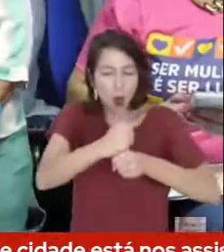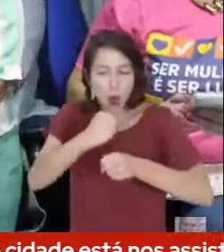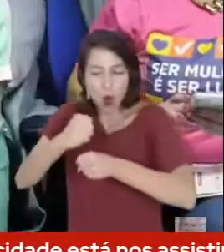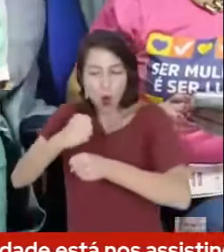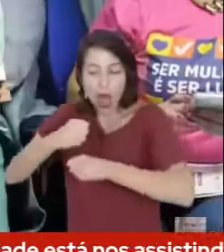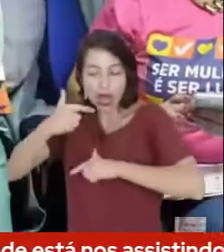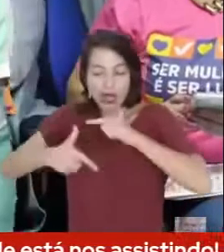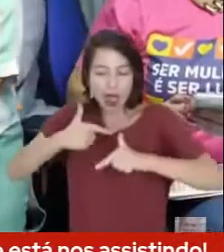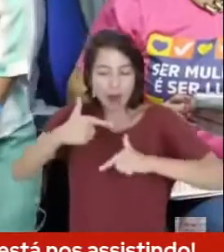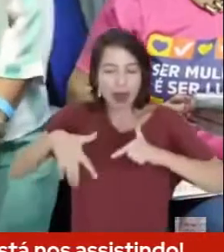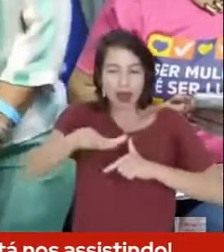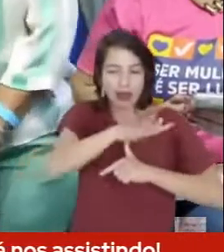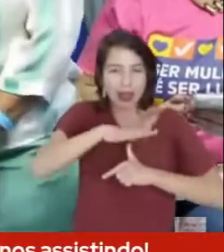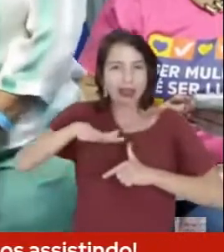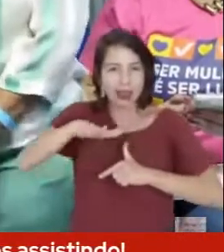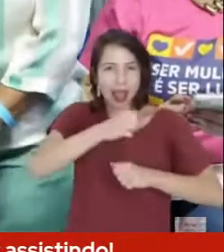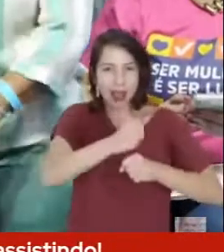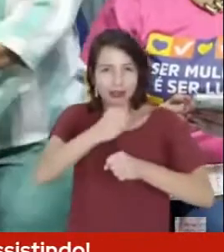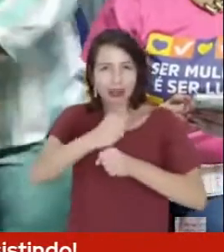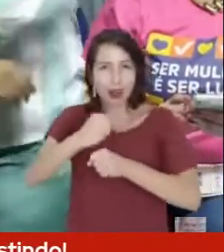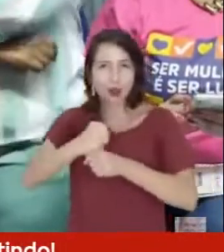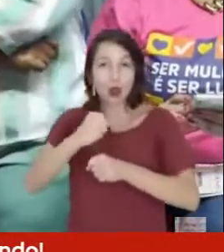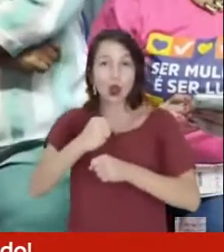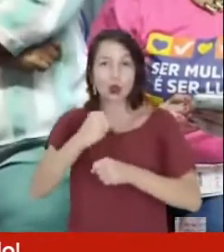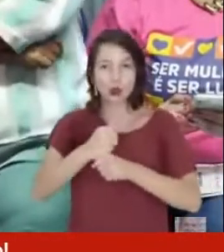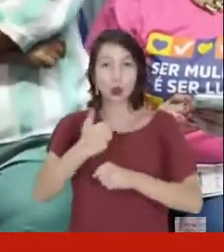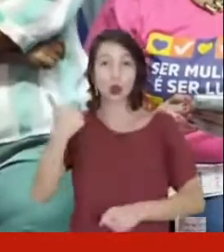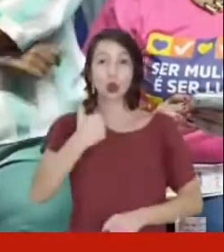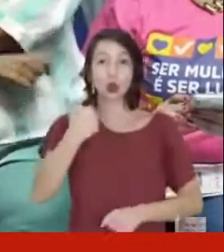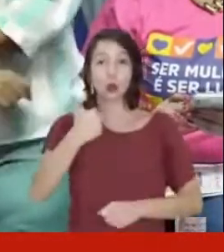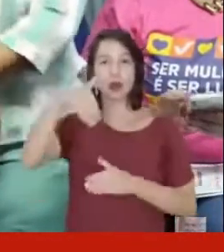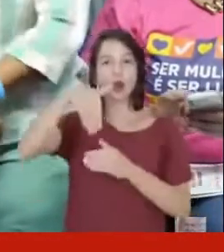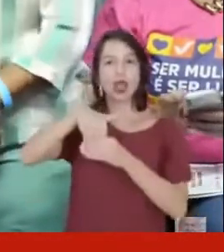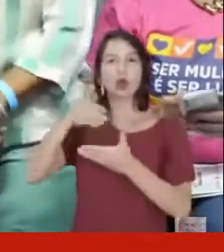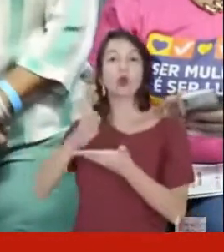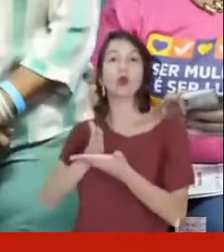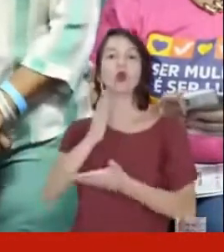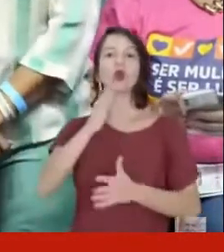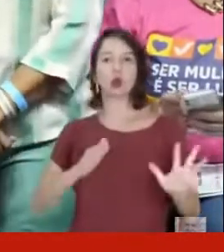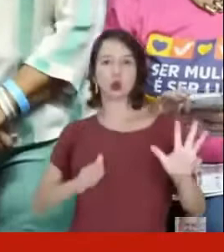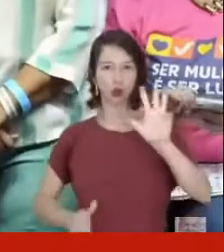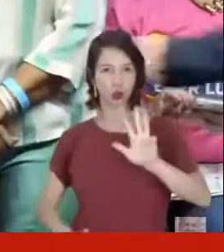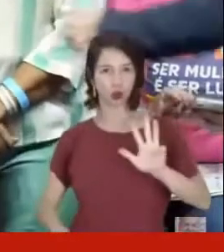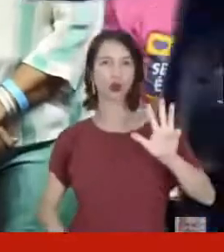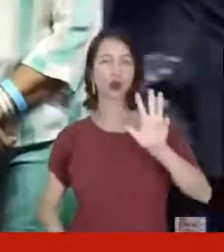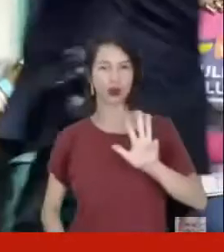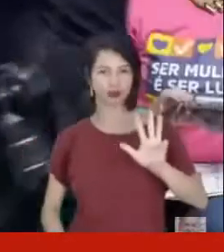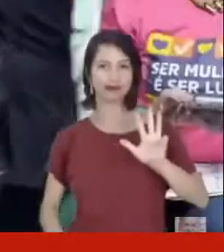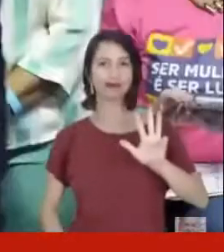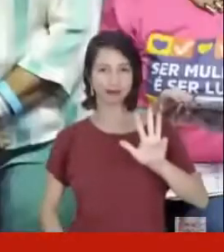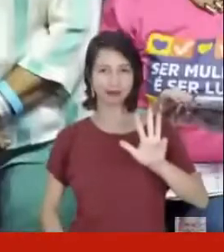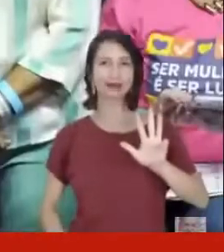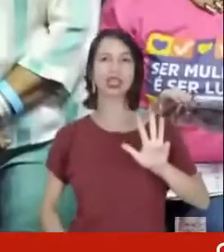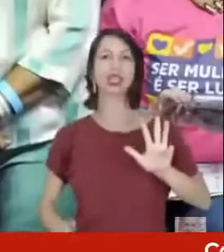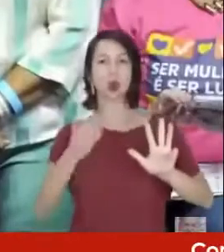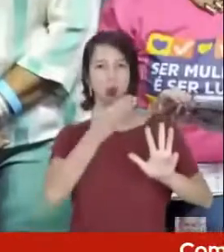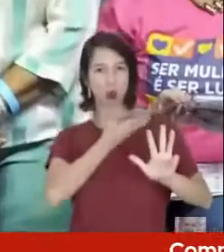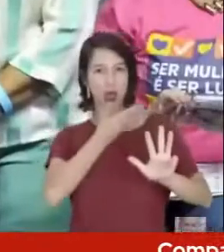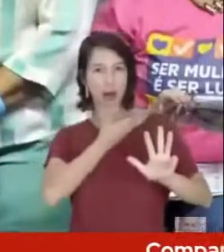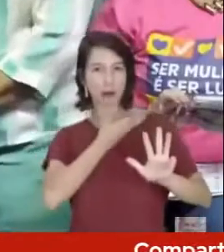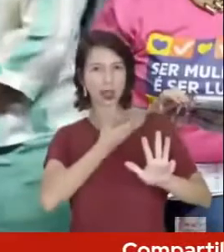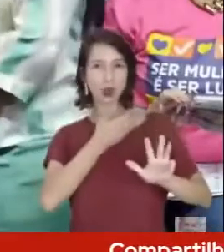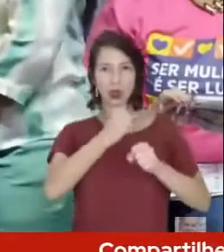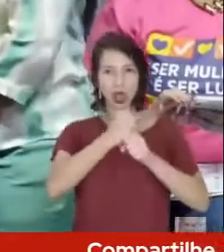de São Bernardo e da Federação Nacional da Construção, já falecido, e